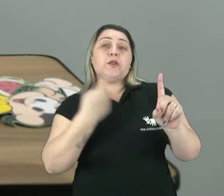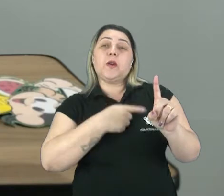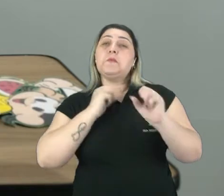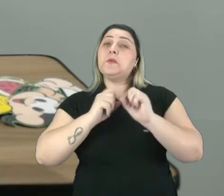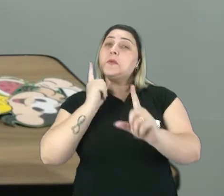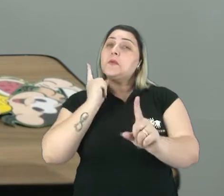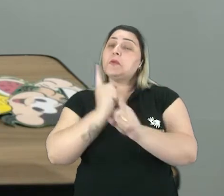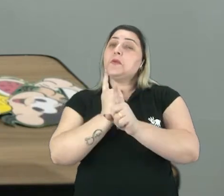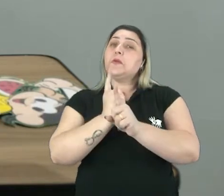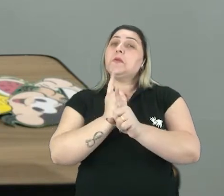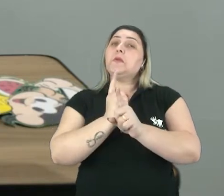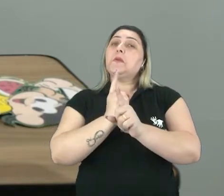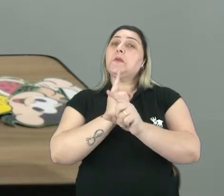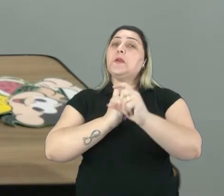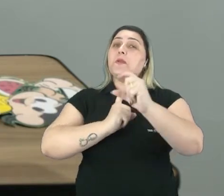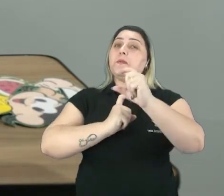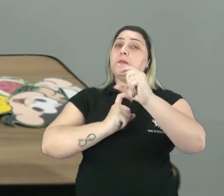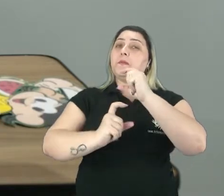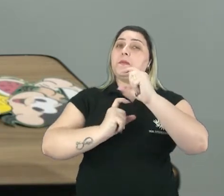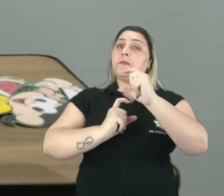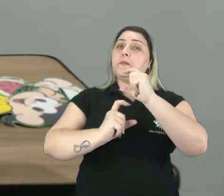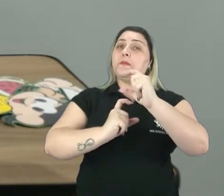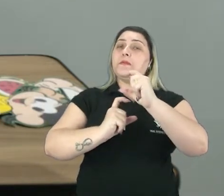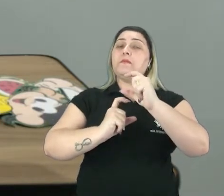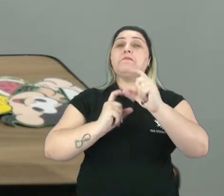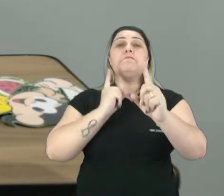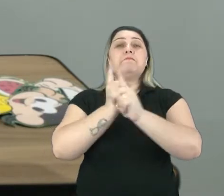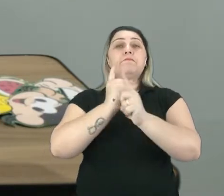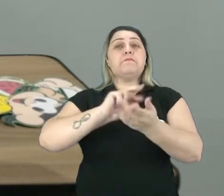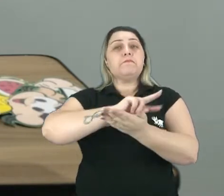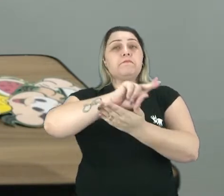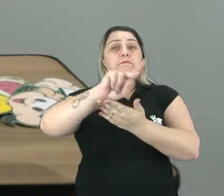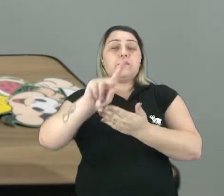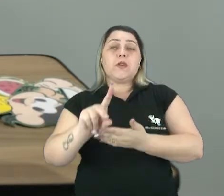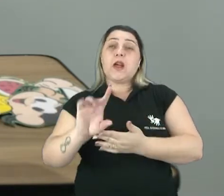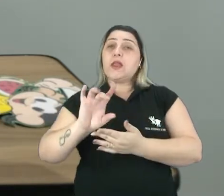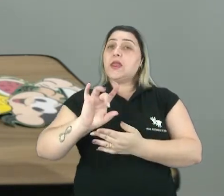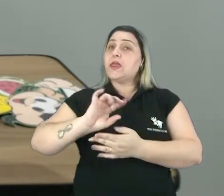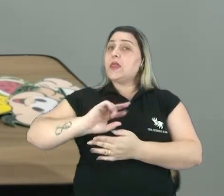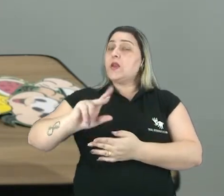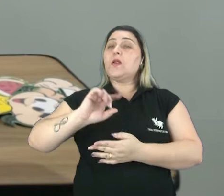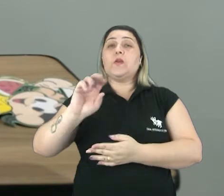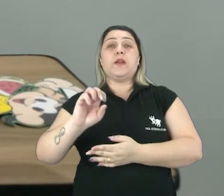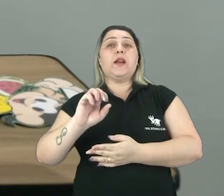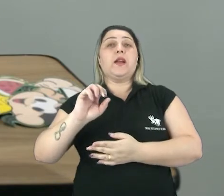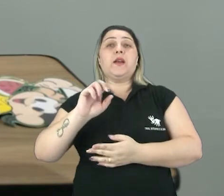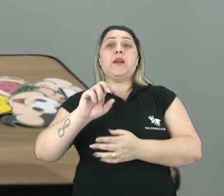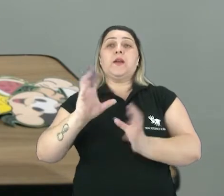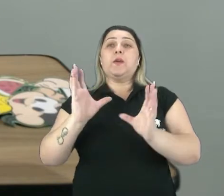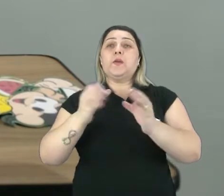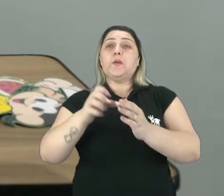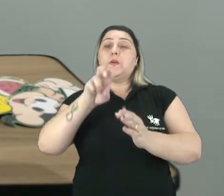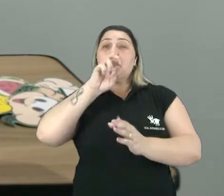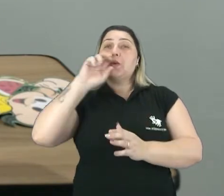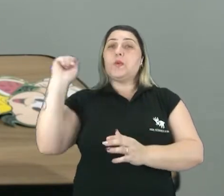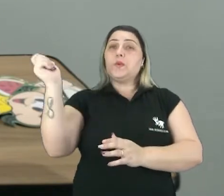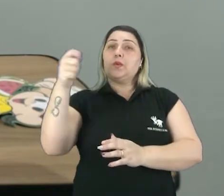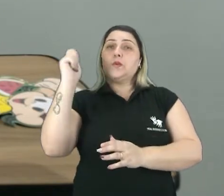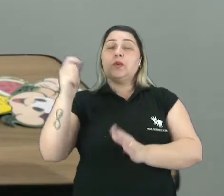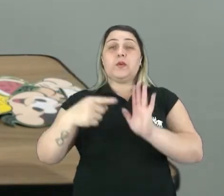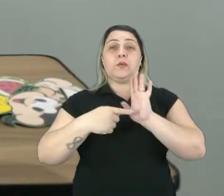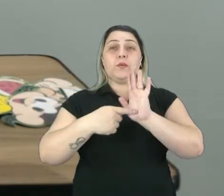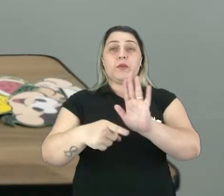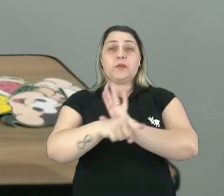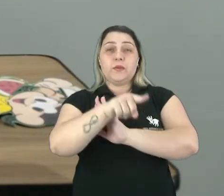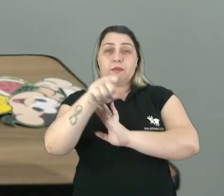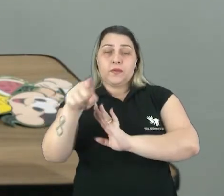nós podemos encontrar nos gibis? Nós podemos encontrar vários personagens, não só os da Turma da Mônica. Esses gibis que eu